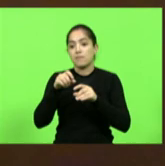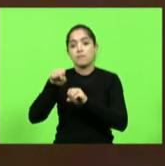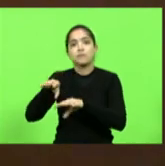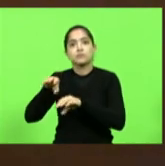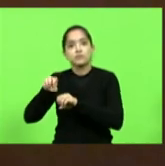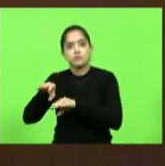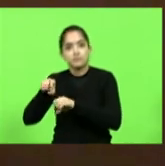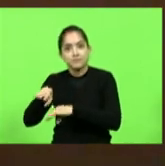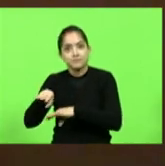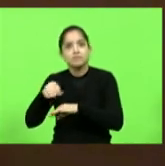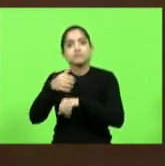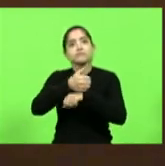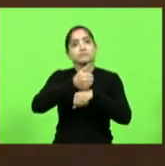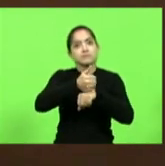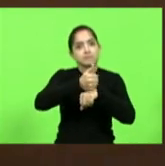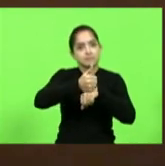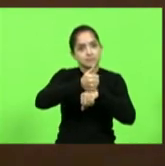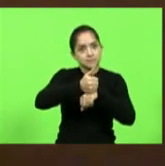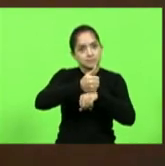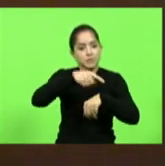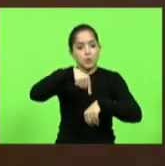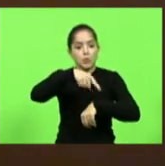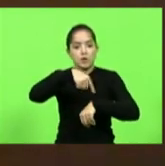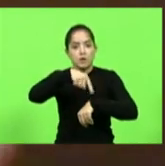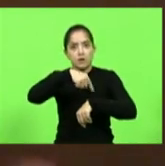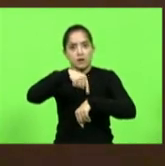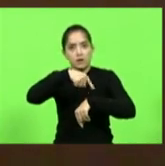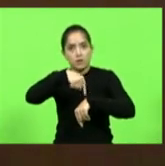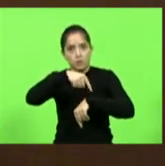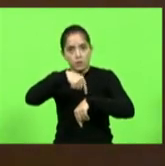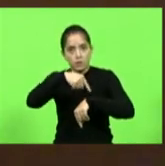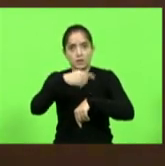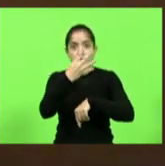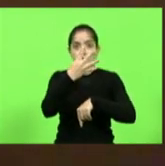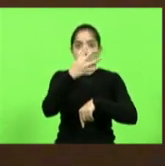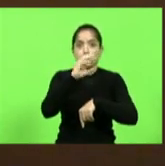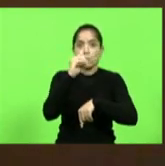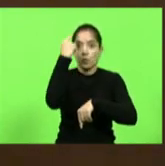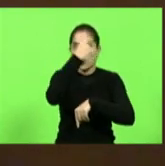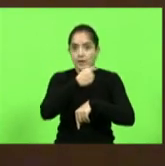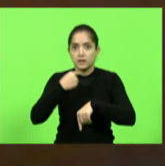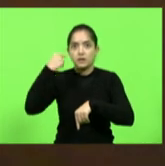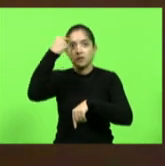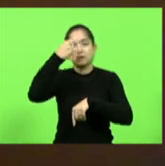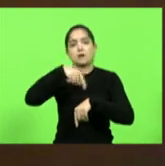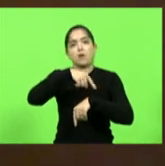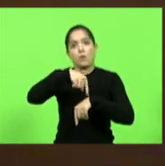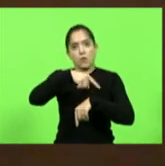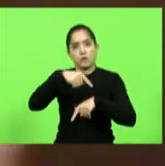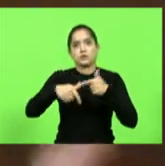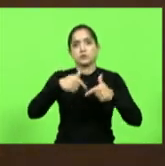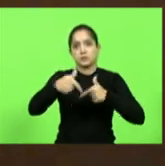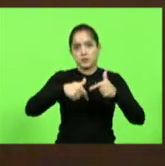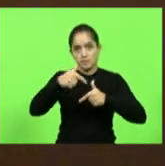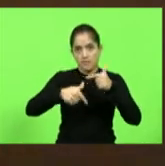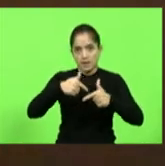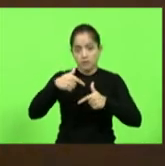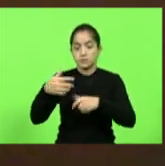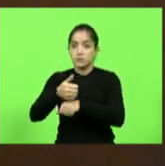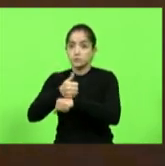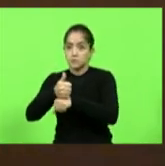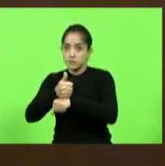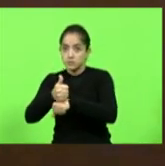seus profissionais com a carga horária, sim, de 40 horas, e são profissionais que além dessa